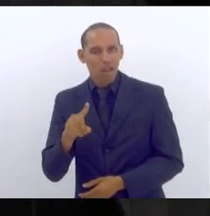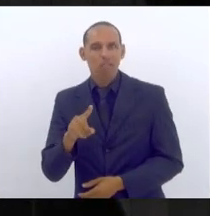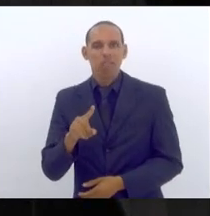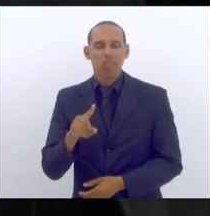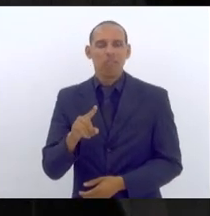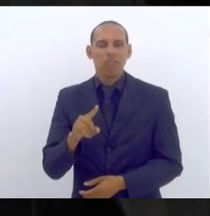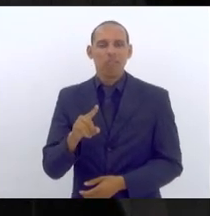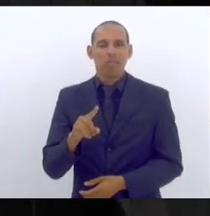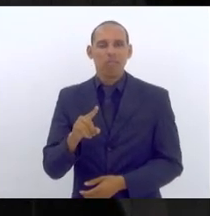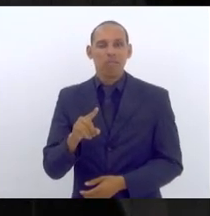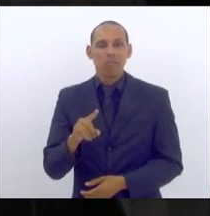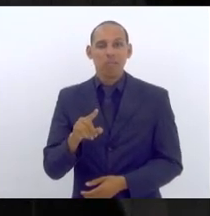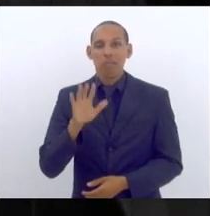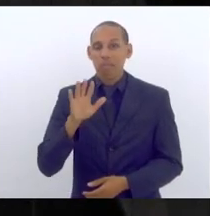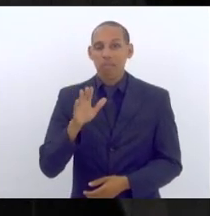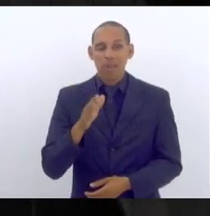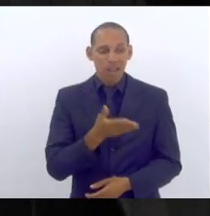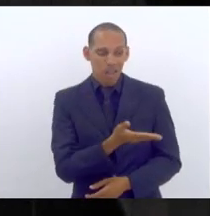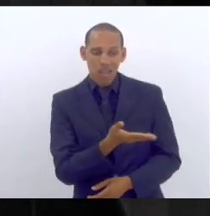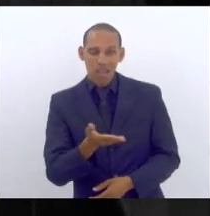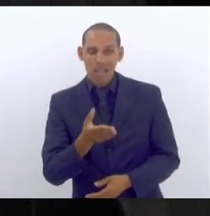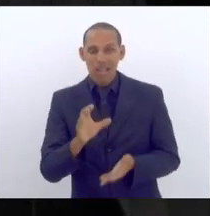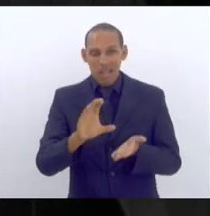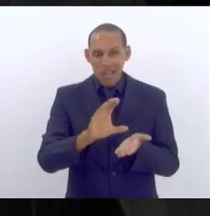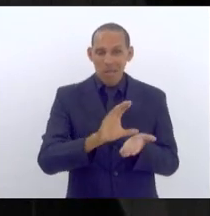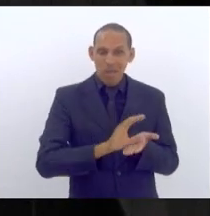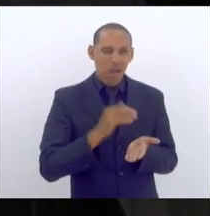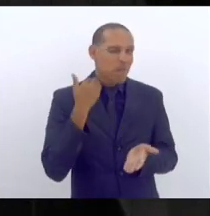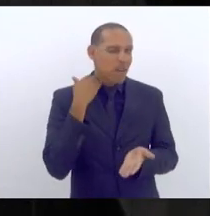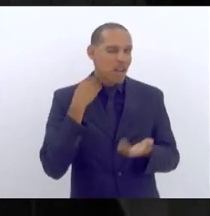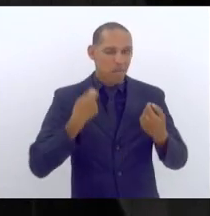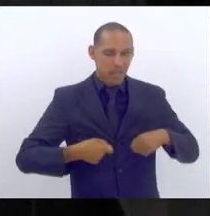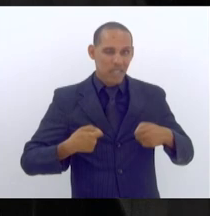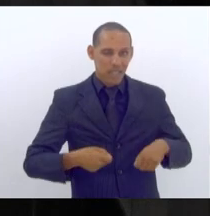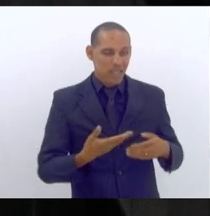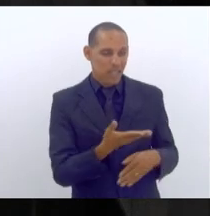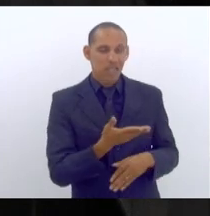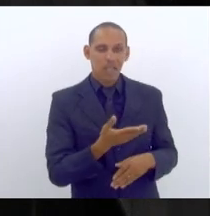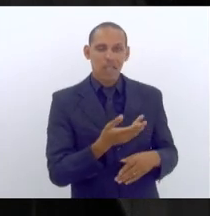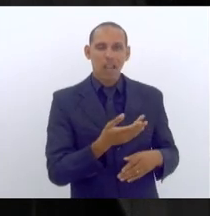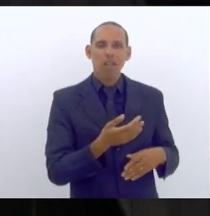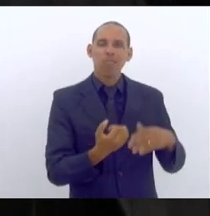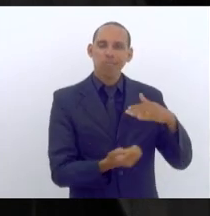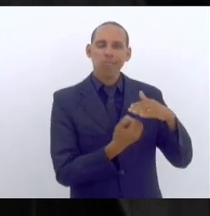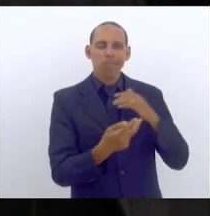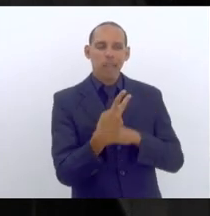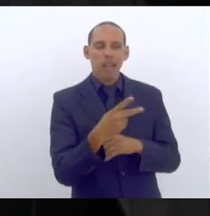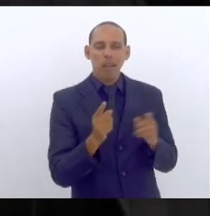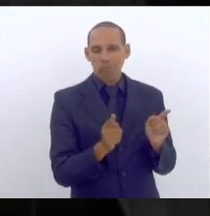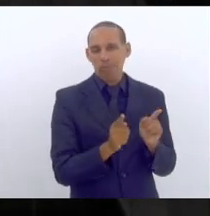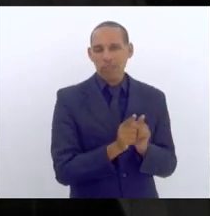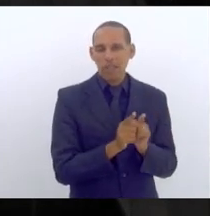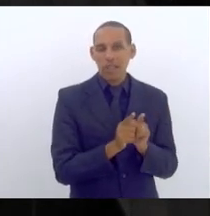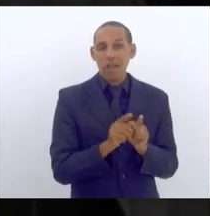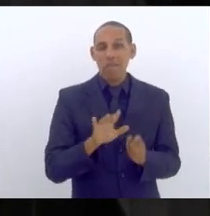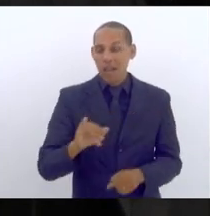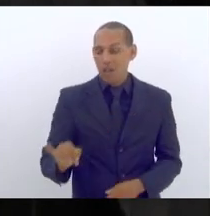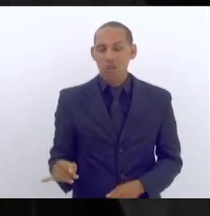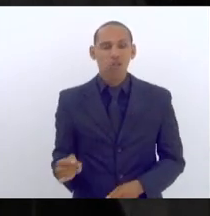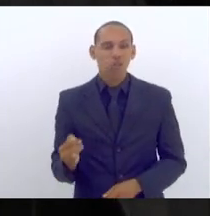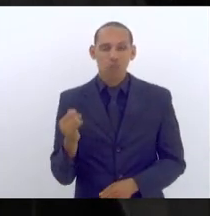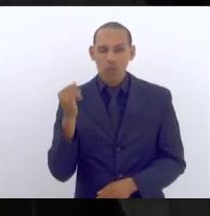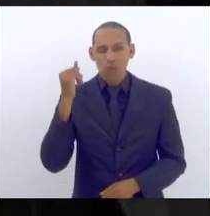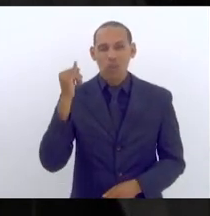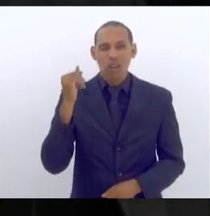aquele que necessita de empréstimo bancário para o seu pequeno negócio com juros orbitante